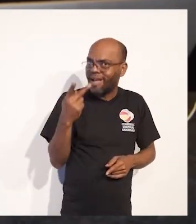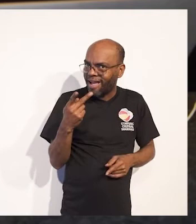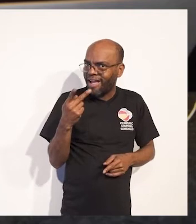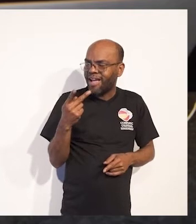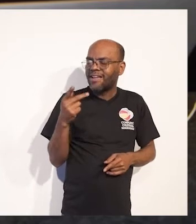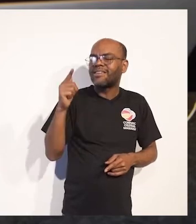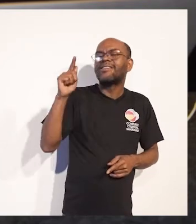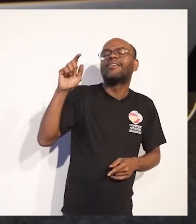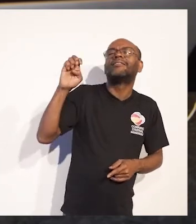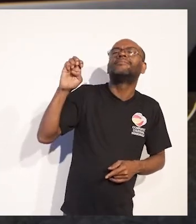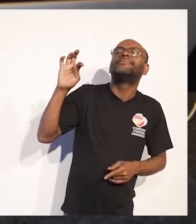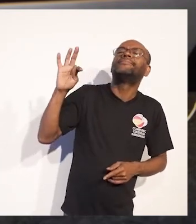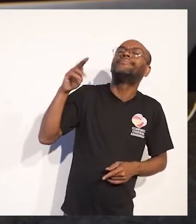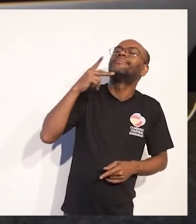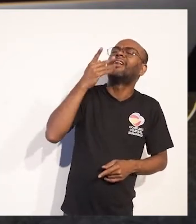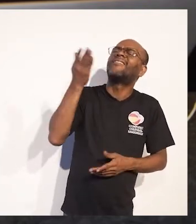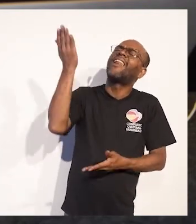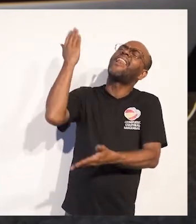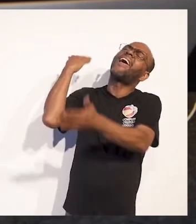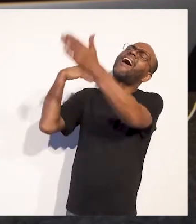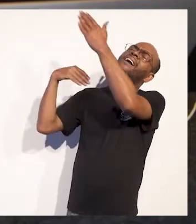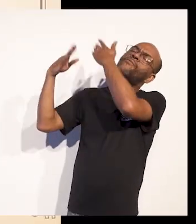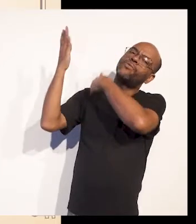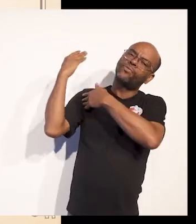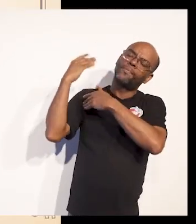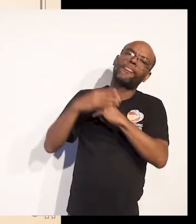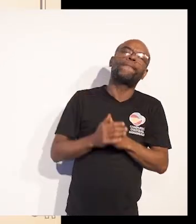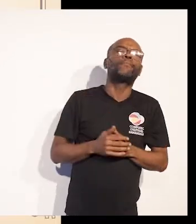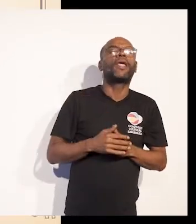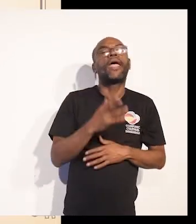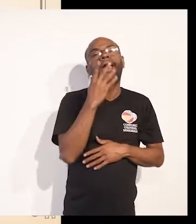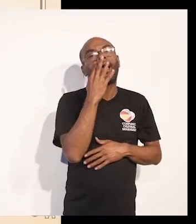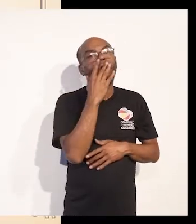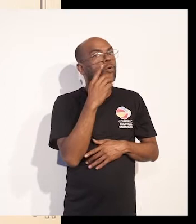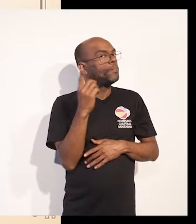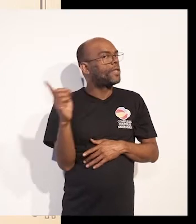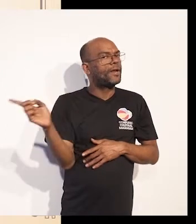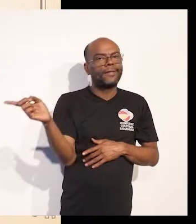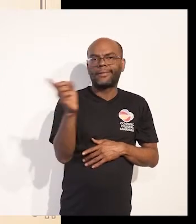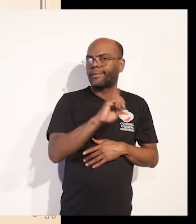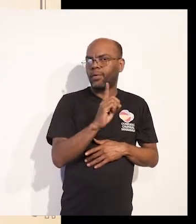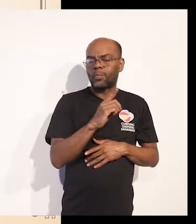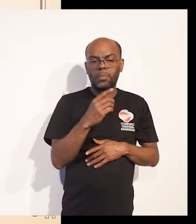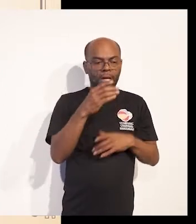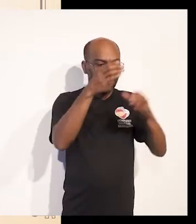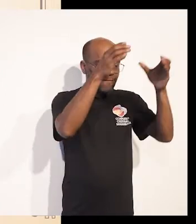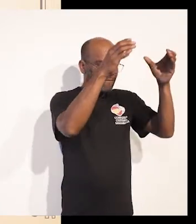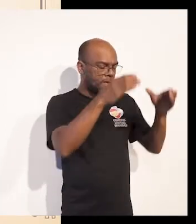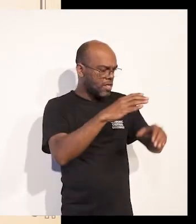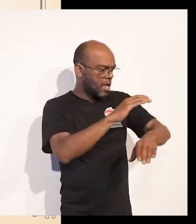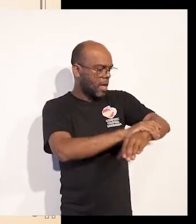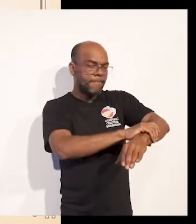Goethe falava lá no início que eu disse, que a cor ela não existe materialmente. Ela é